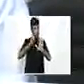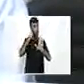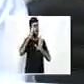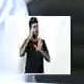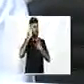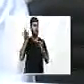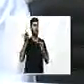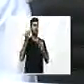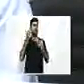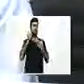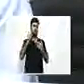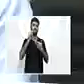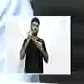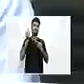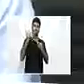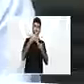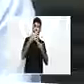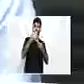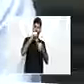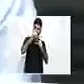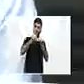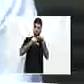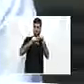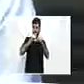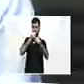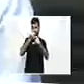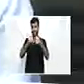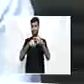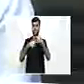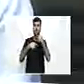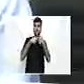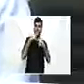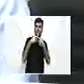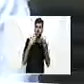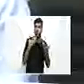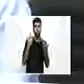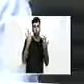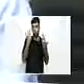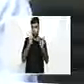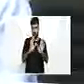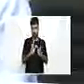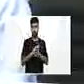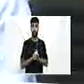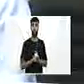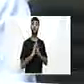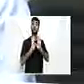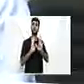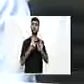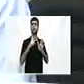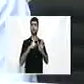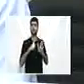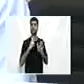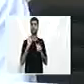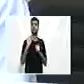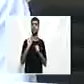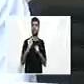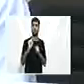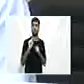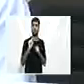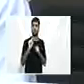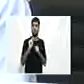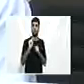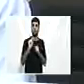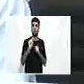toda mudança normalmente Gere algumas dúvidas é natural então dizendo isso Só